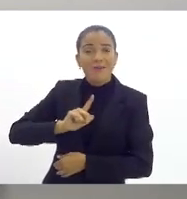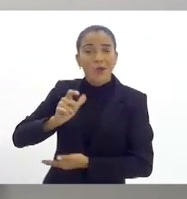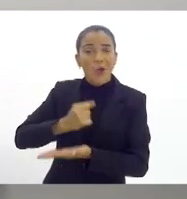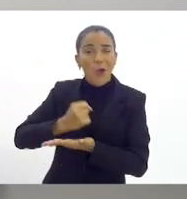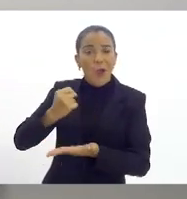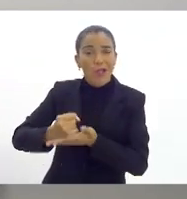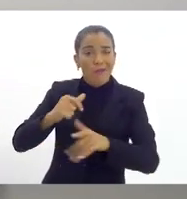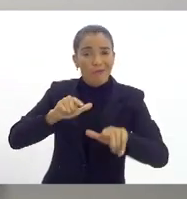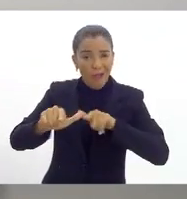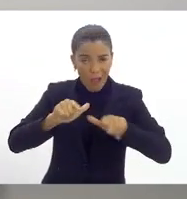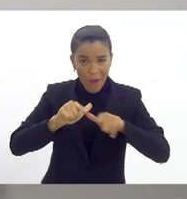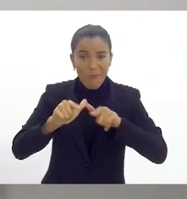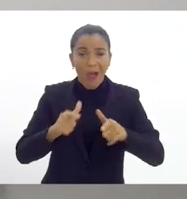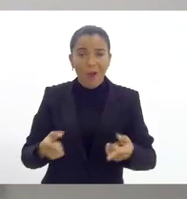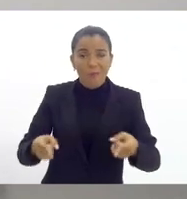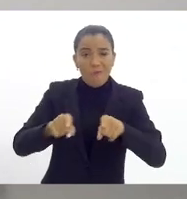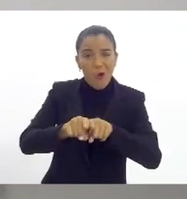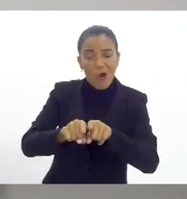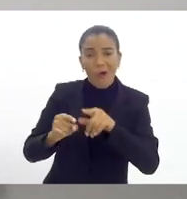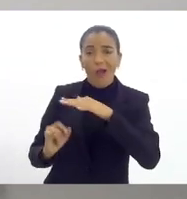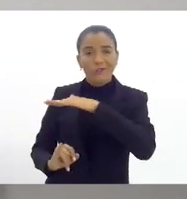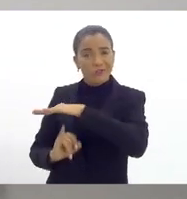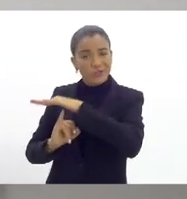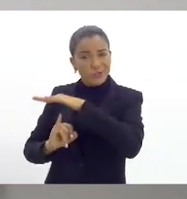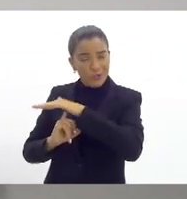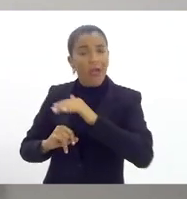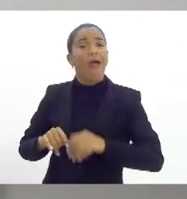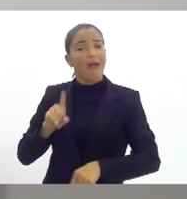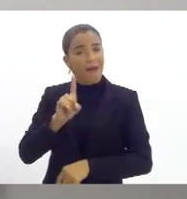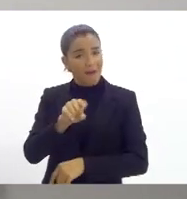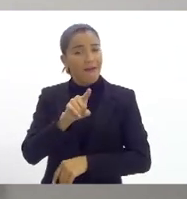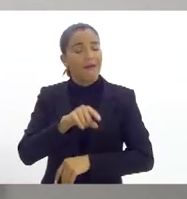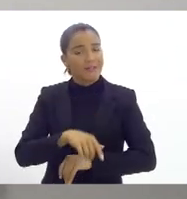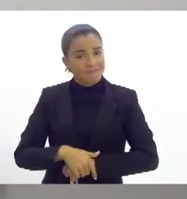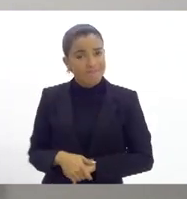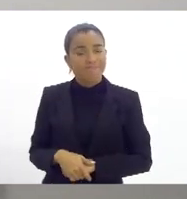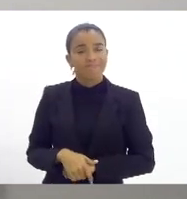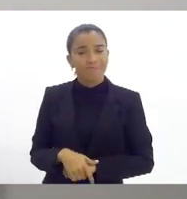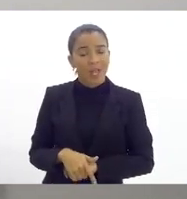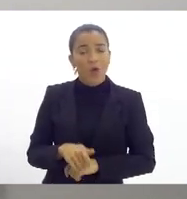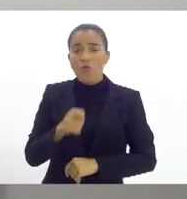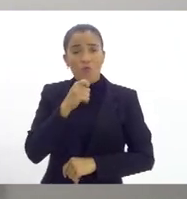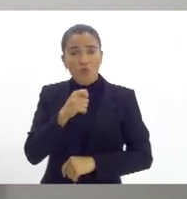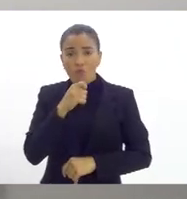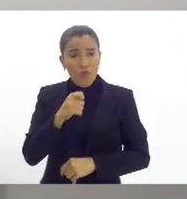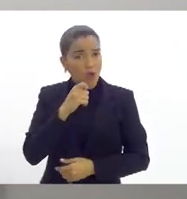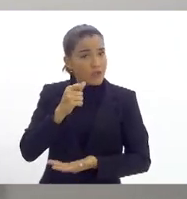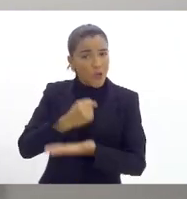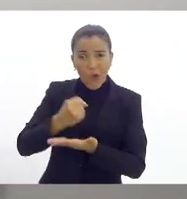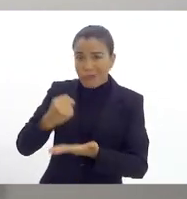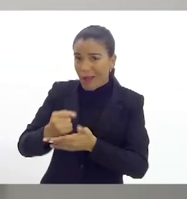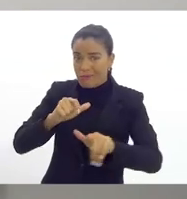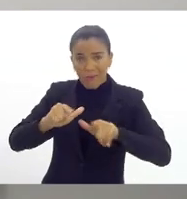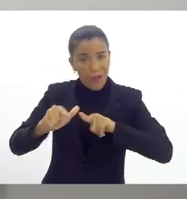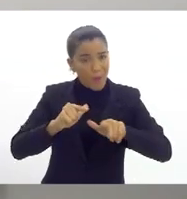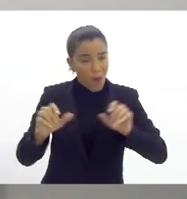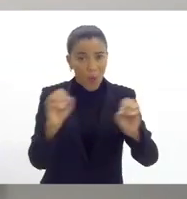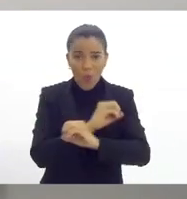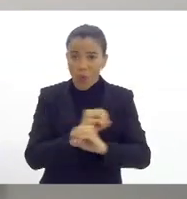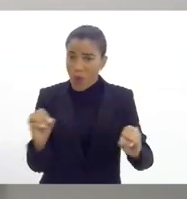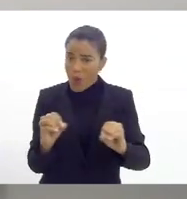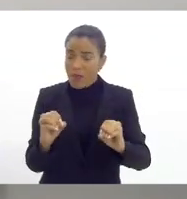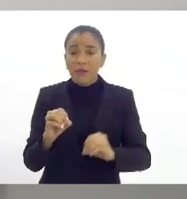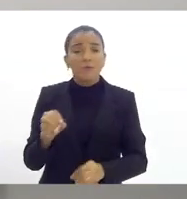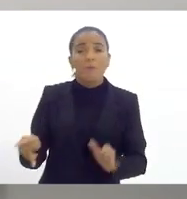contrato de trabalho com a instituição é não tivesse contrato de trabalho que